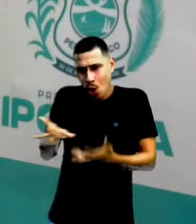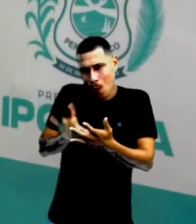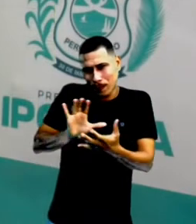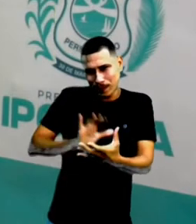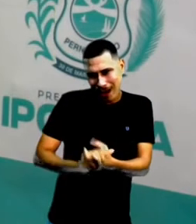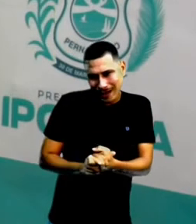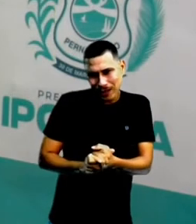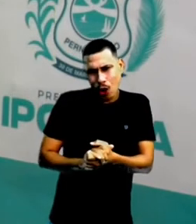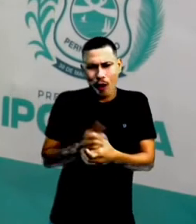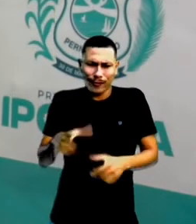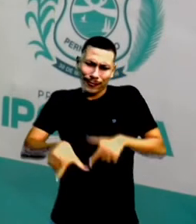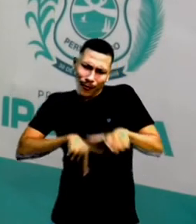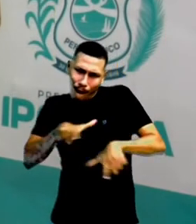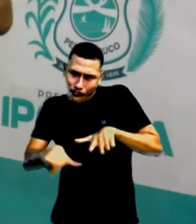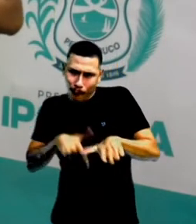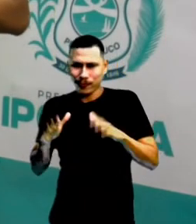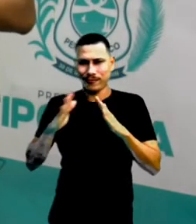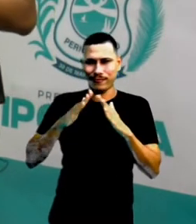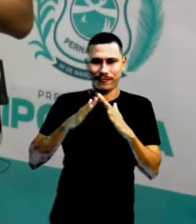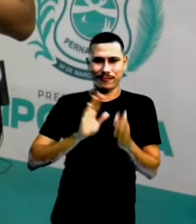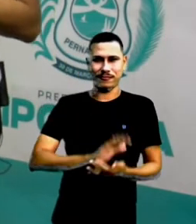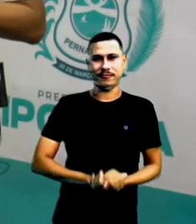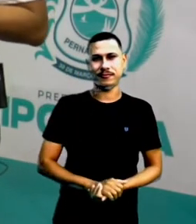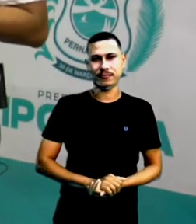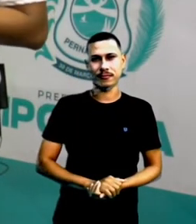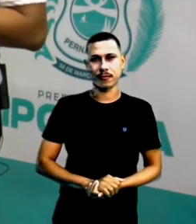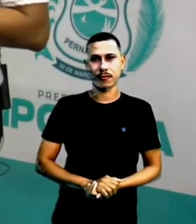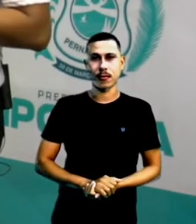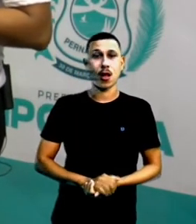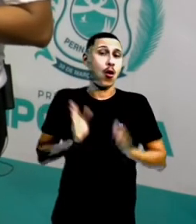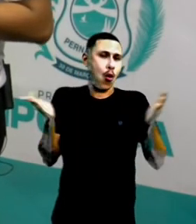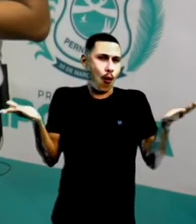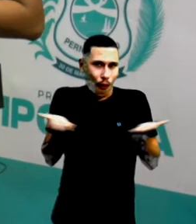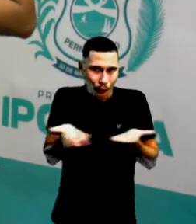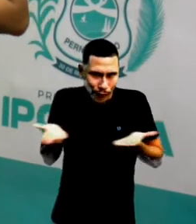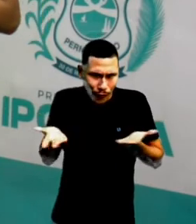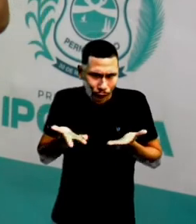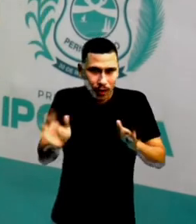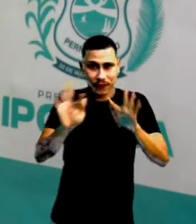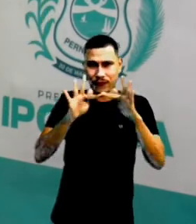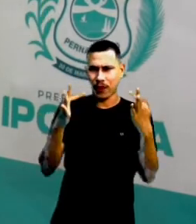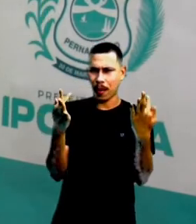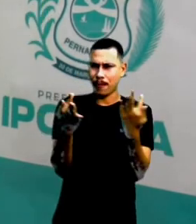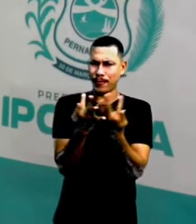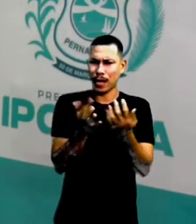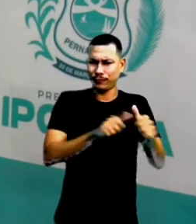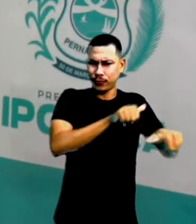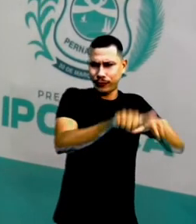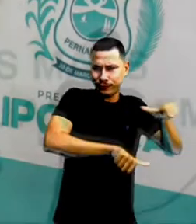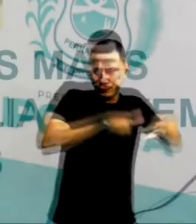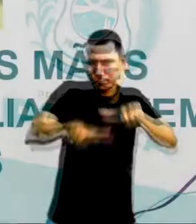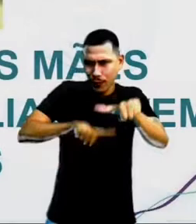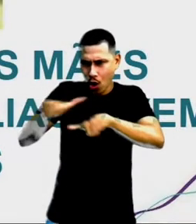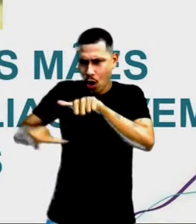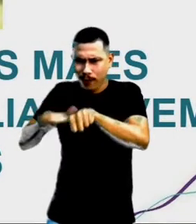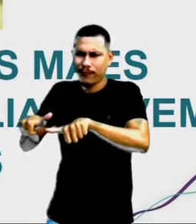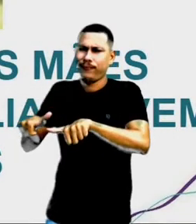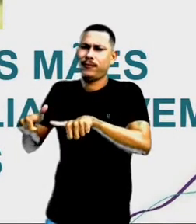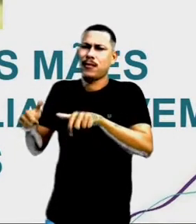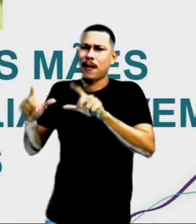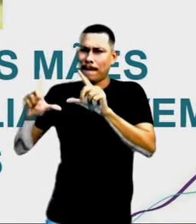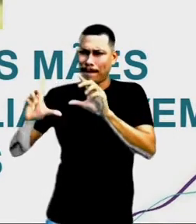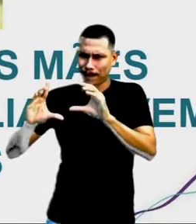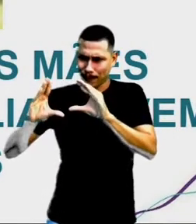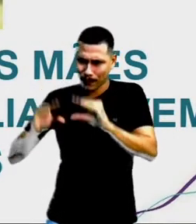dos afazeres. Nos dias de hoje, as famílias são bem